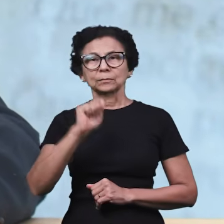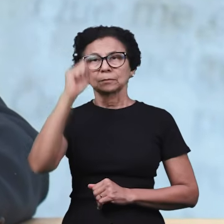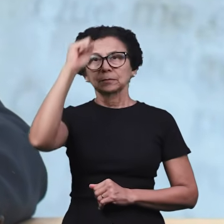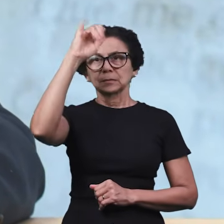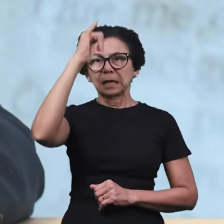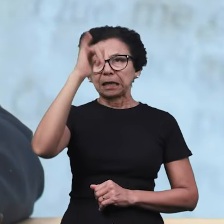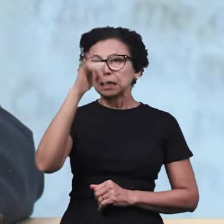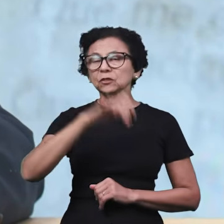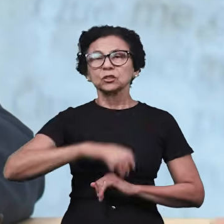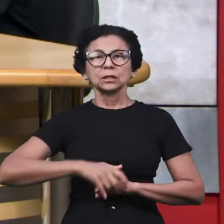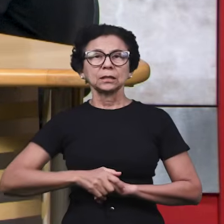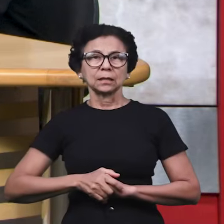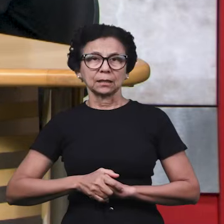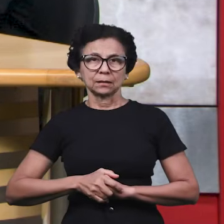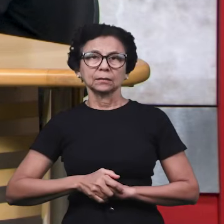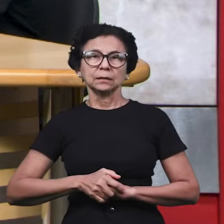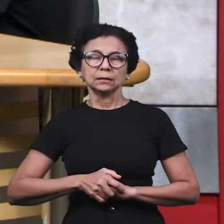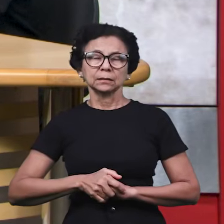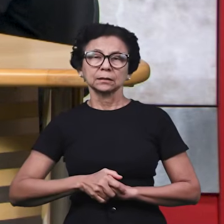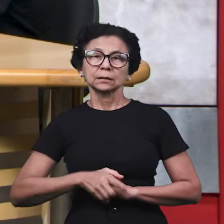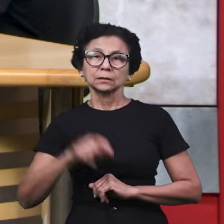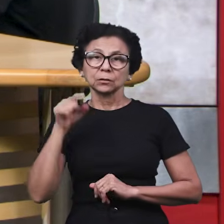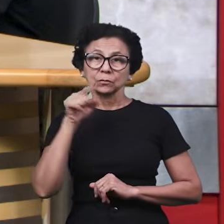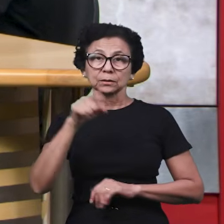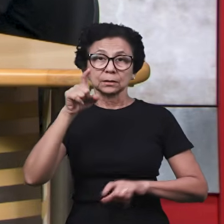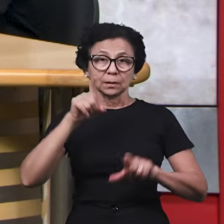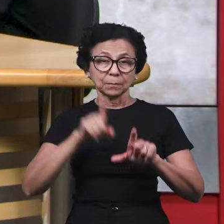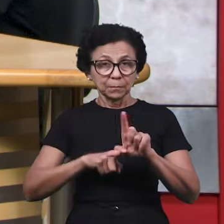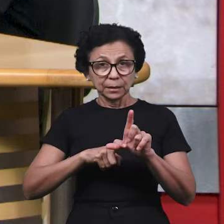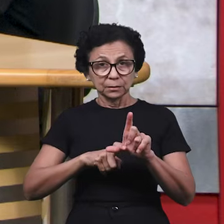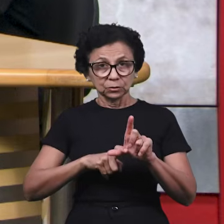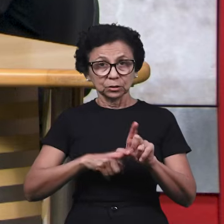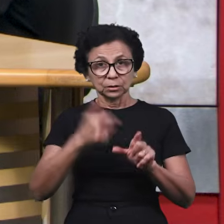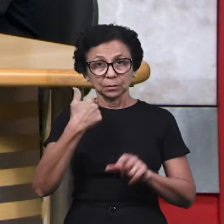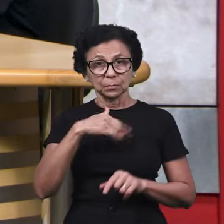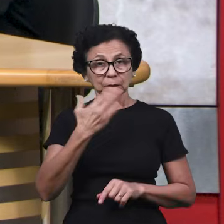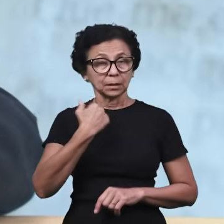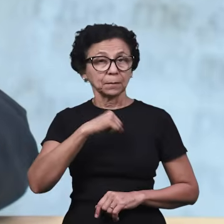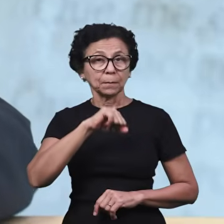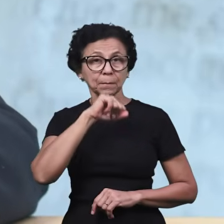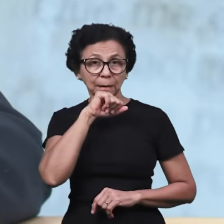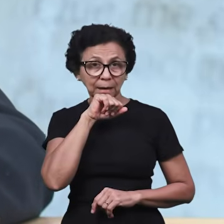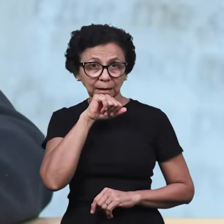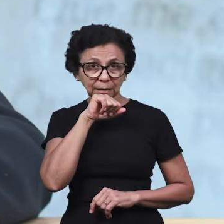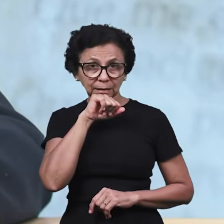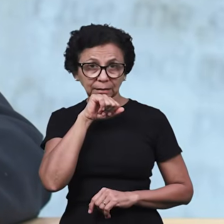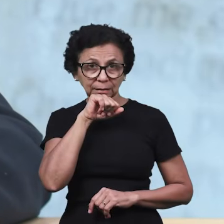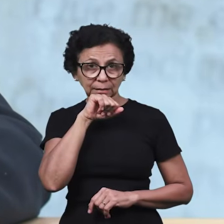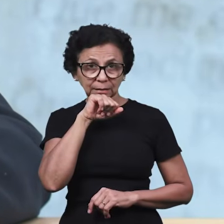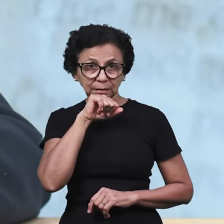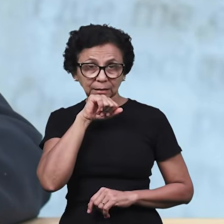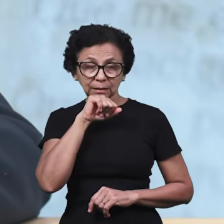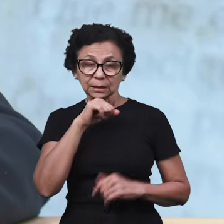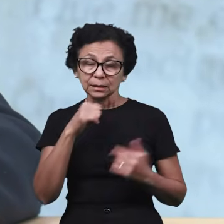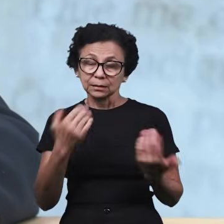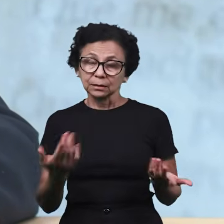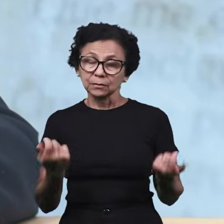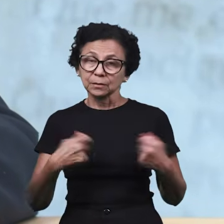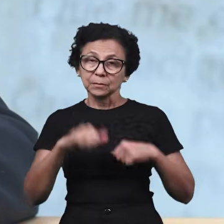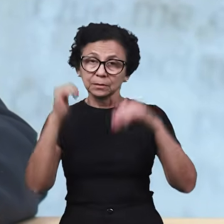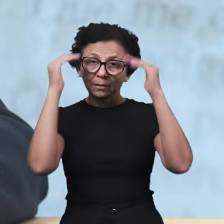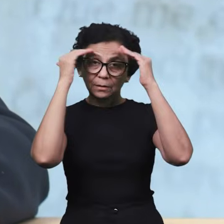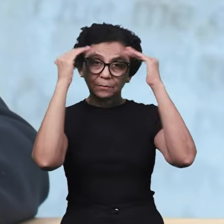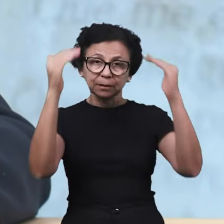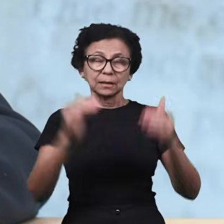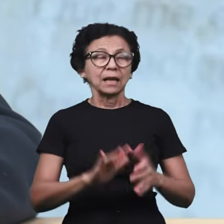sobre você. Seja humilde, né? Seja humilde de ouvi-lo. Ah, mas meu pai não serve ao Senhor. Calma. Quem sabe Deus não